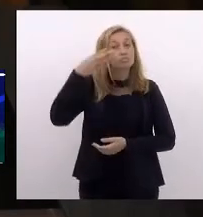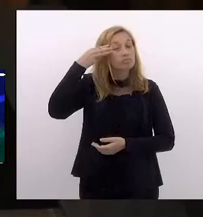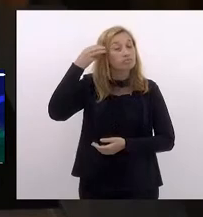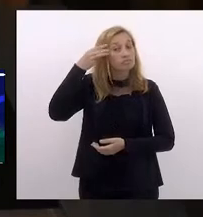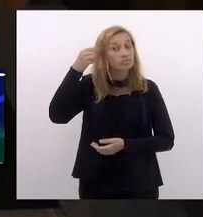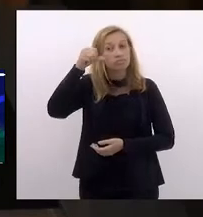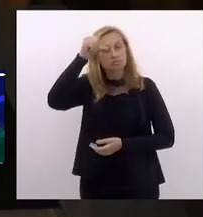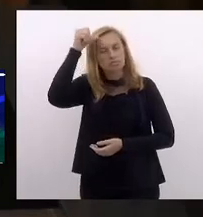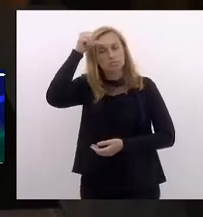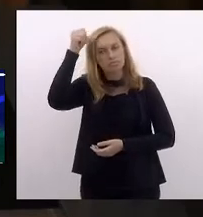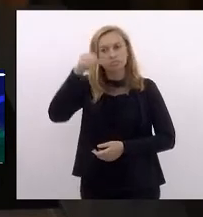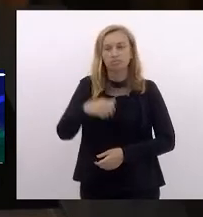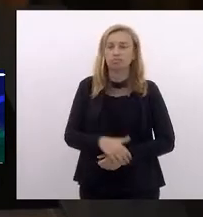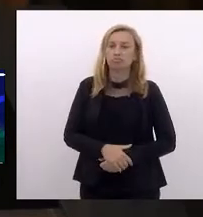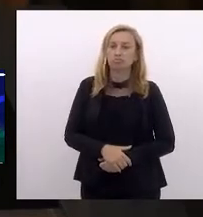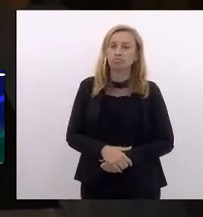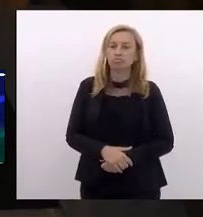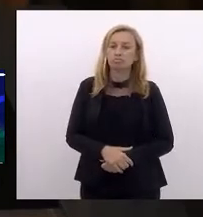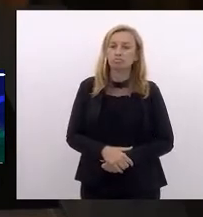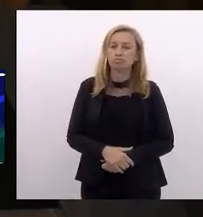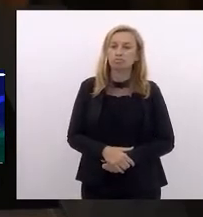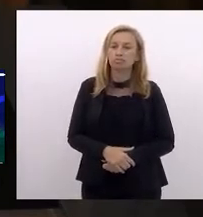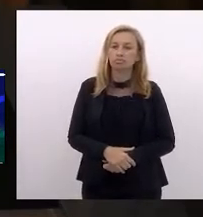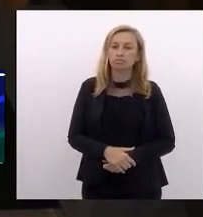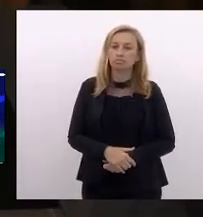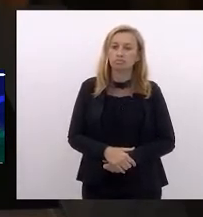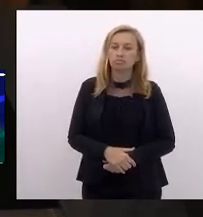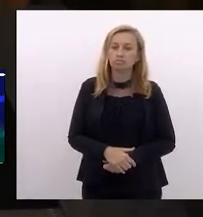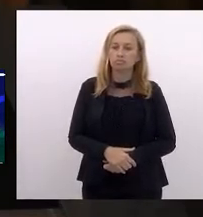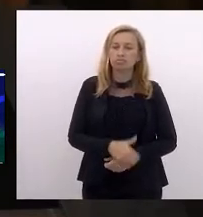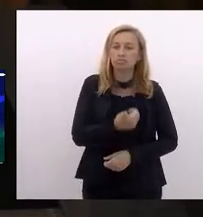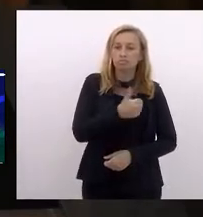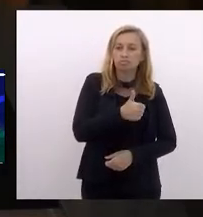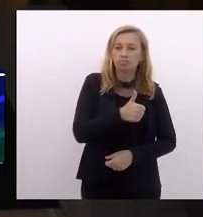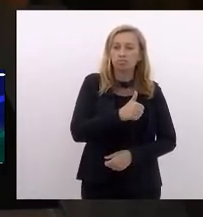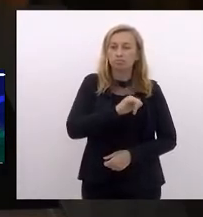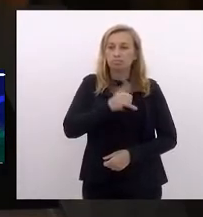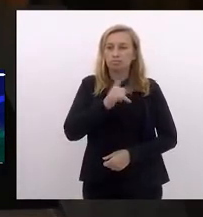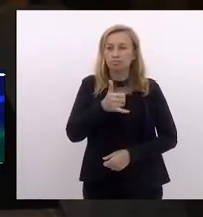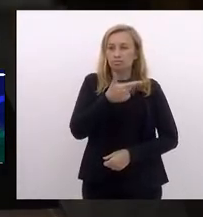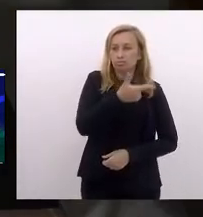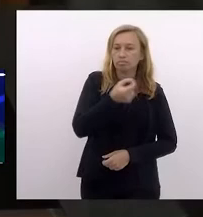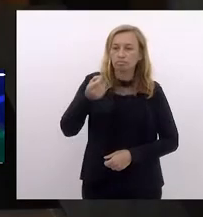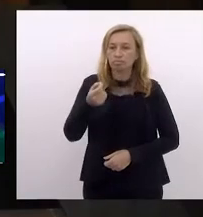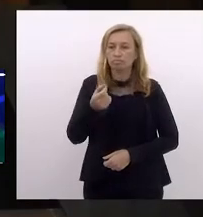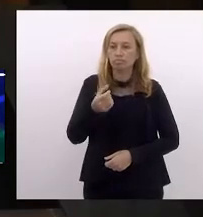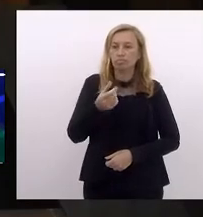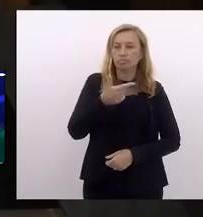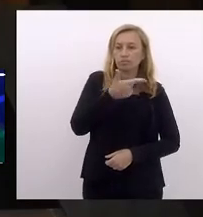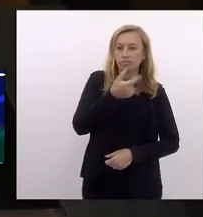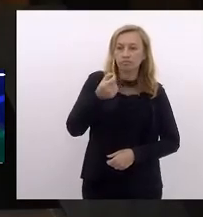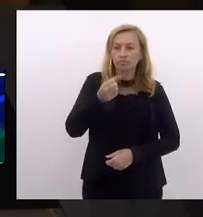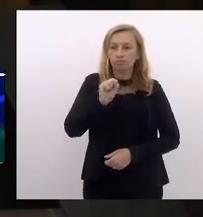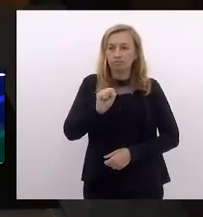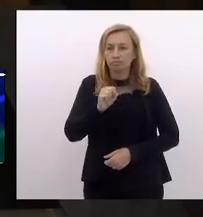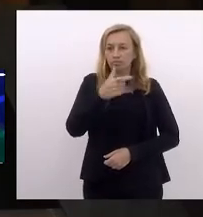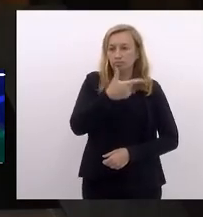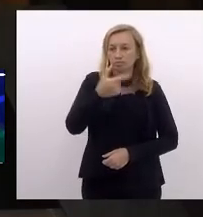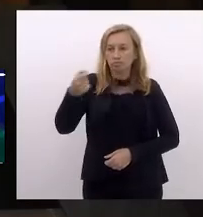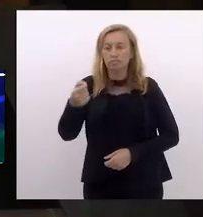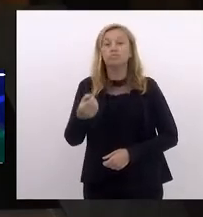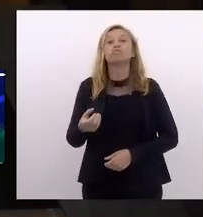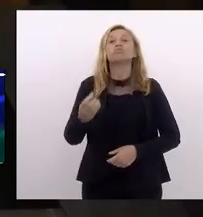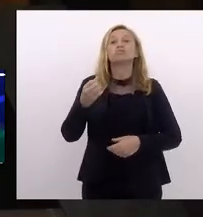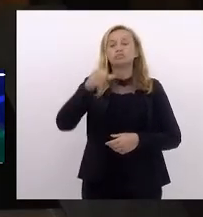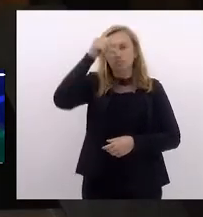governadores Wilson Victor de Primeiro de Janeiro 2020 a 22 de 2020 e Cláudio